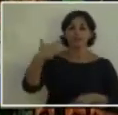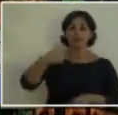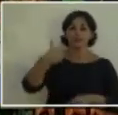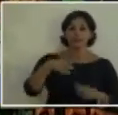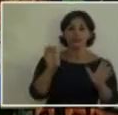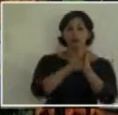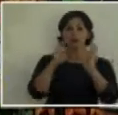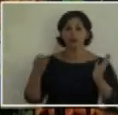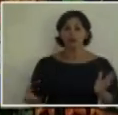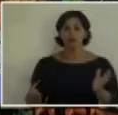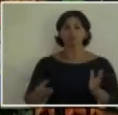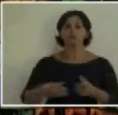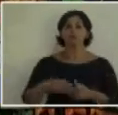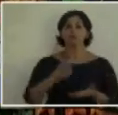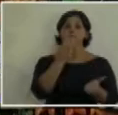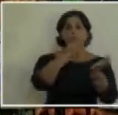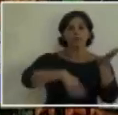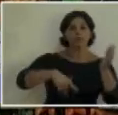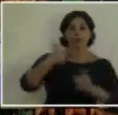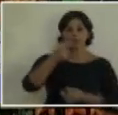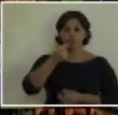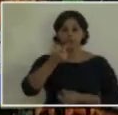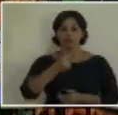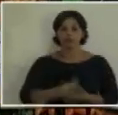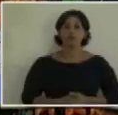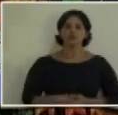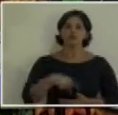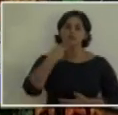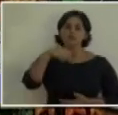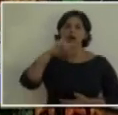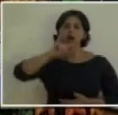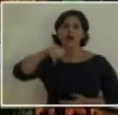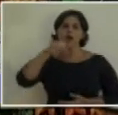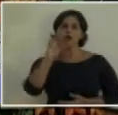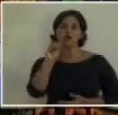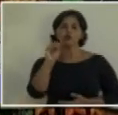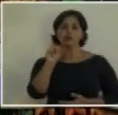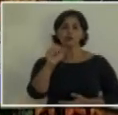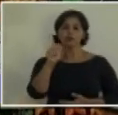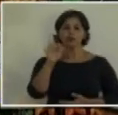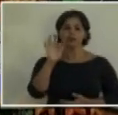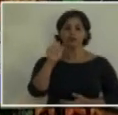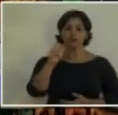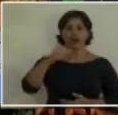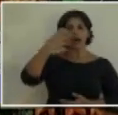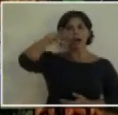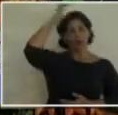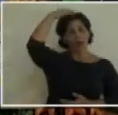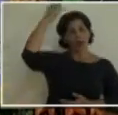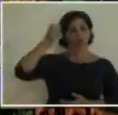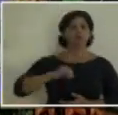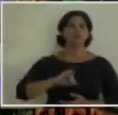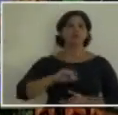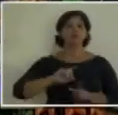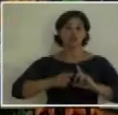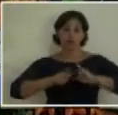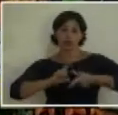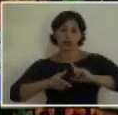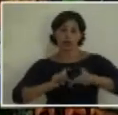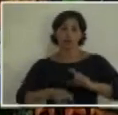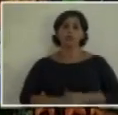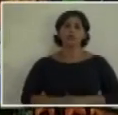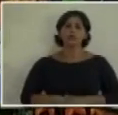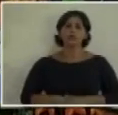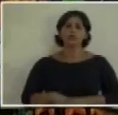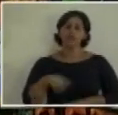mas deixaram para nós exemplo, lições, que pode também nos, se nós seguirmos aquilo que eles